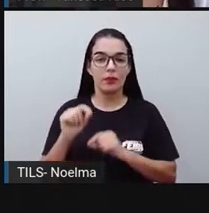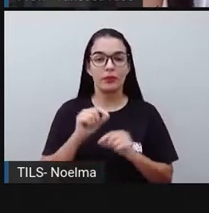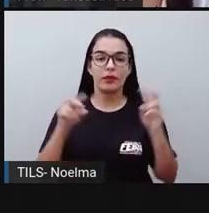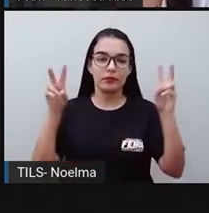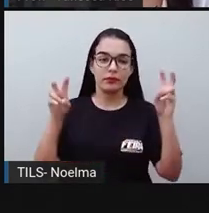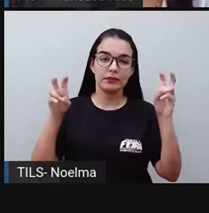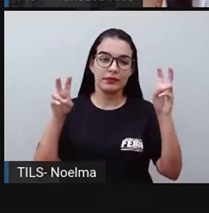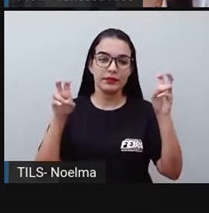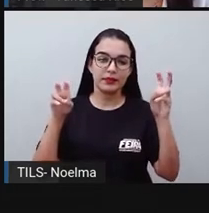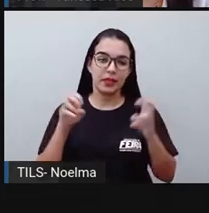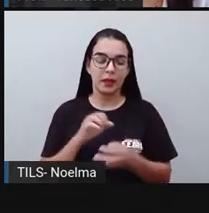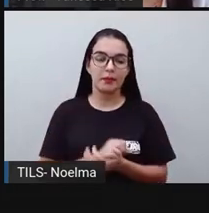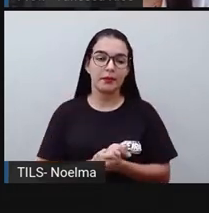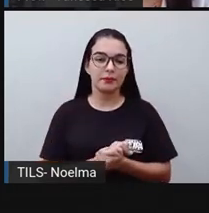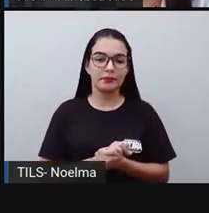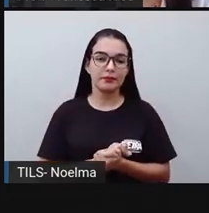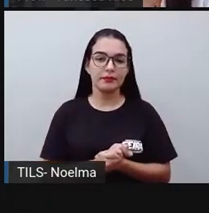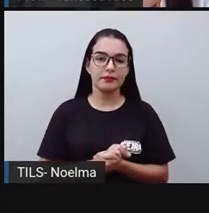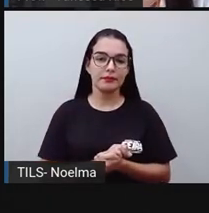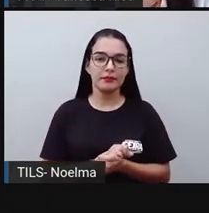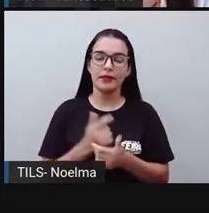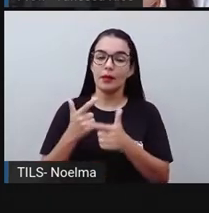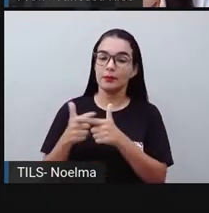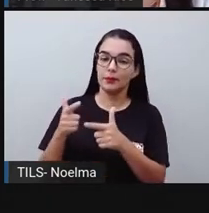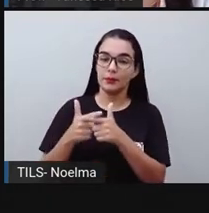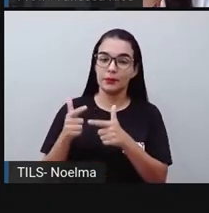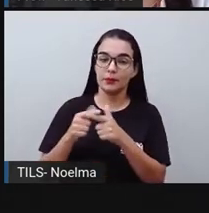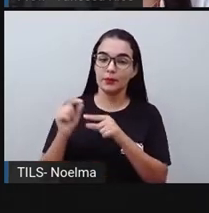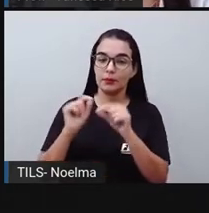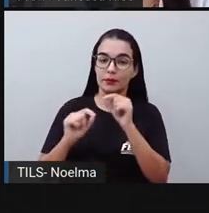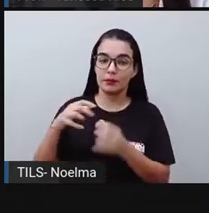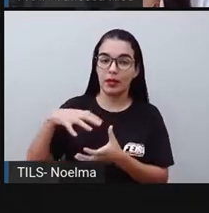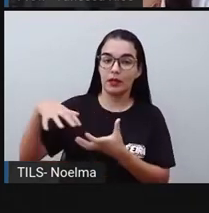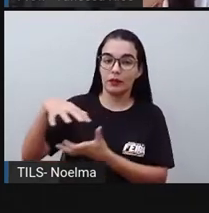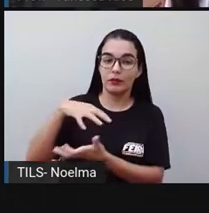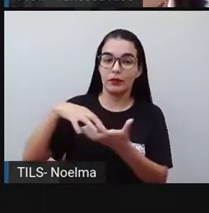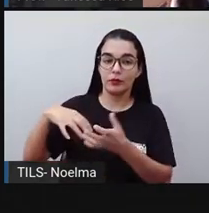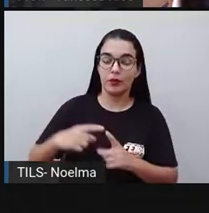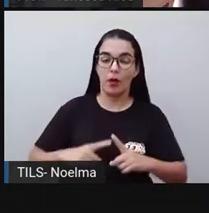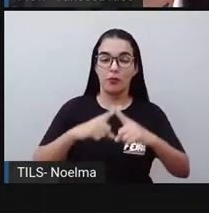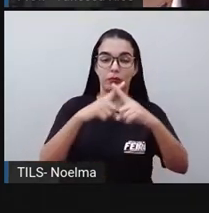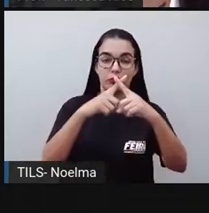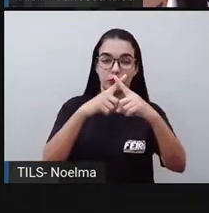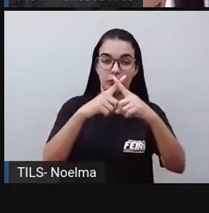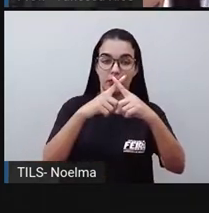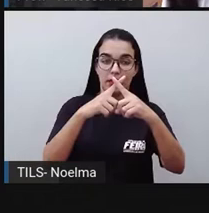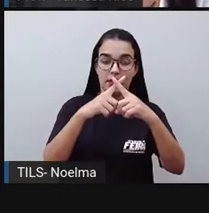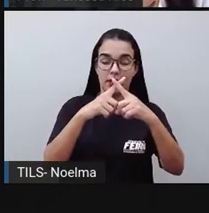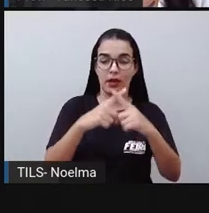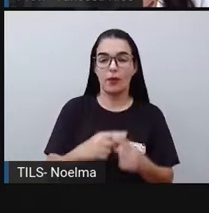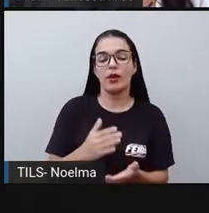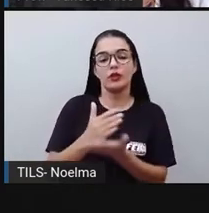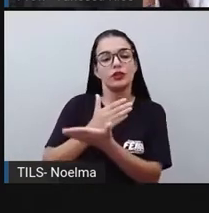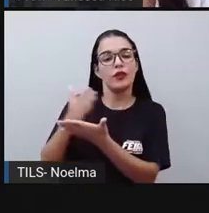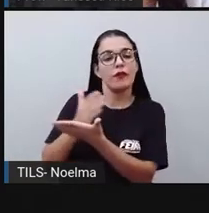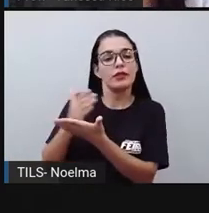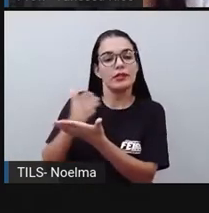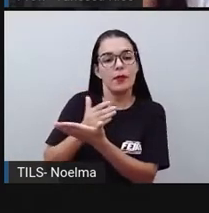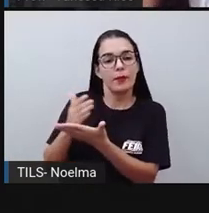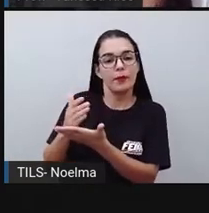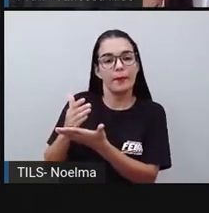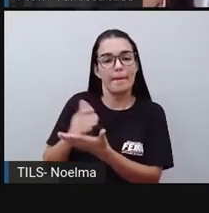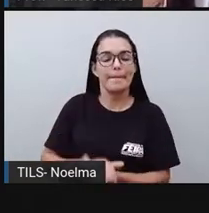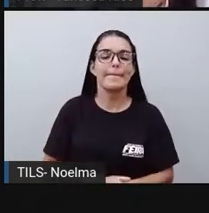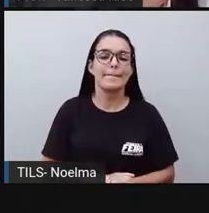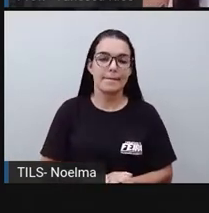ciências naturais, nós vamos estudar sobre situações, problema de multiplicação e divisão.